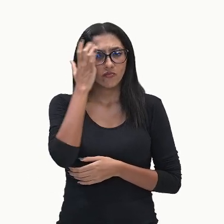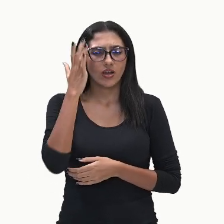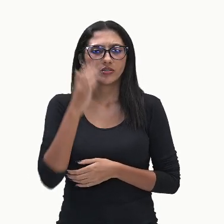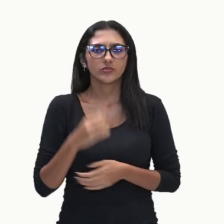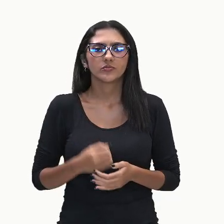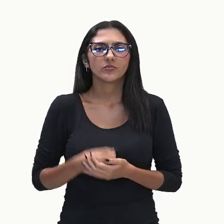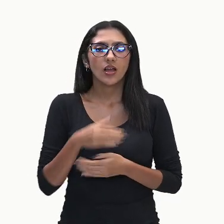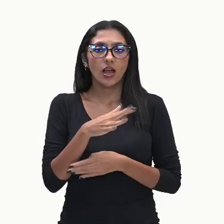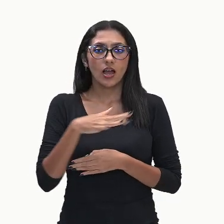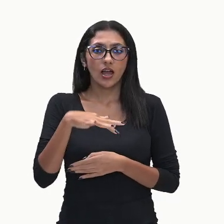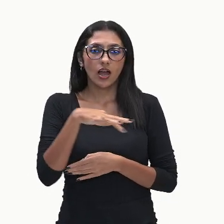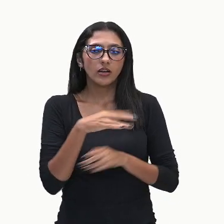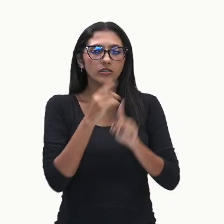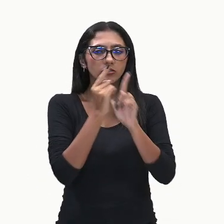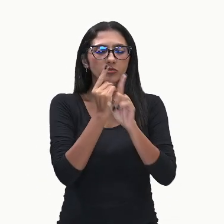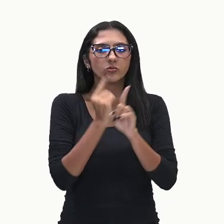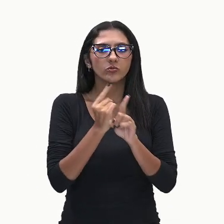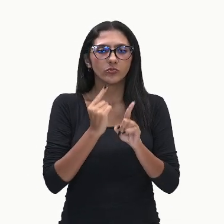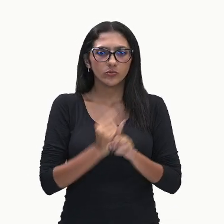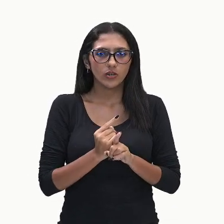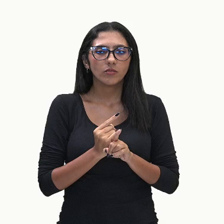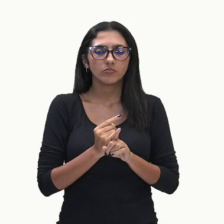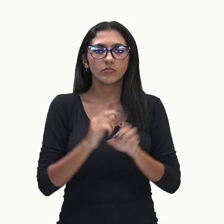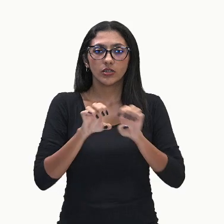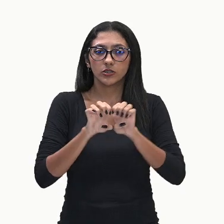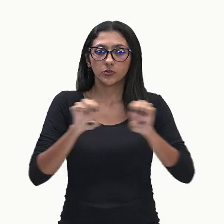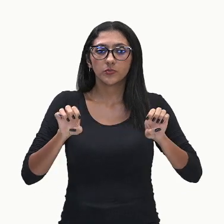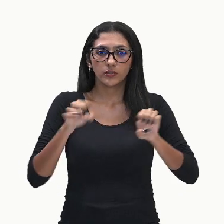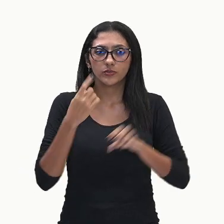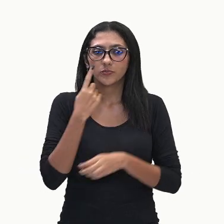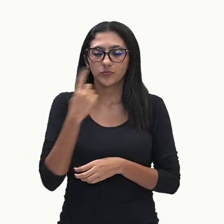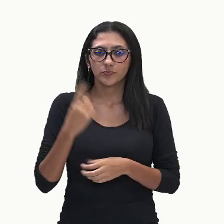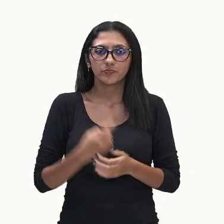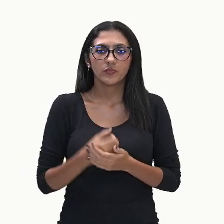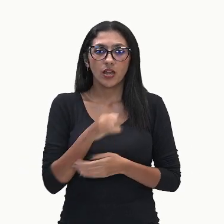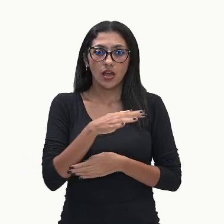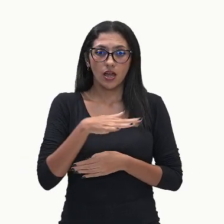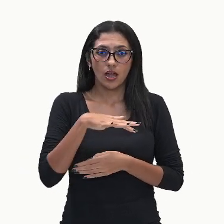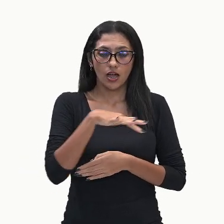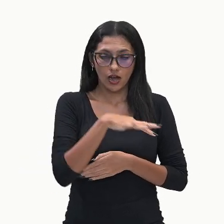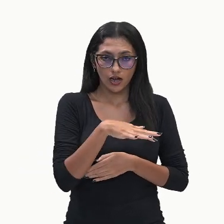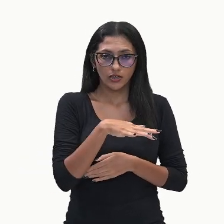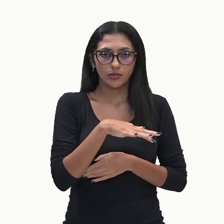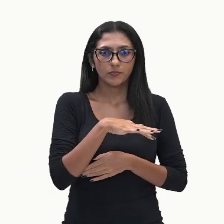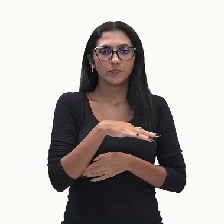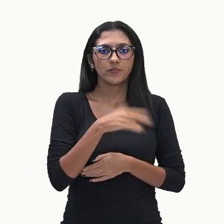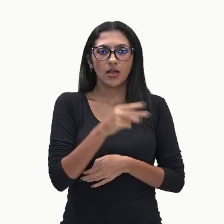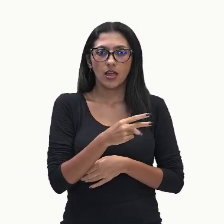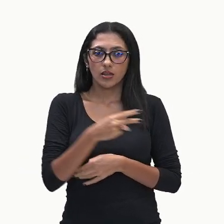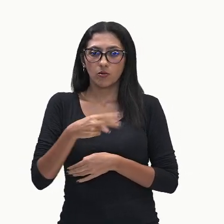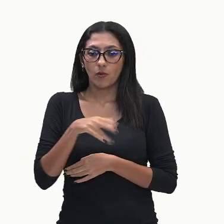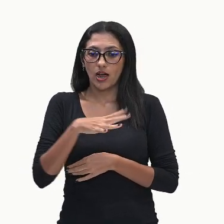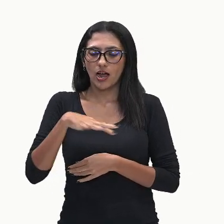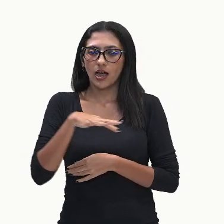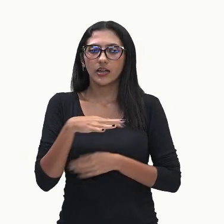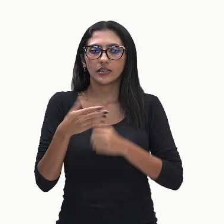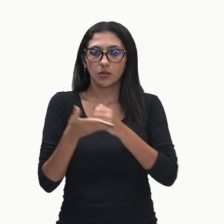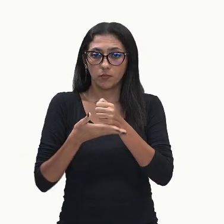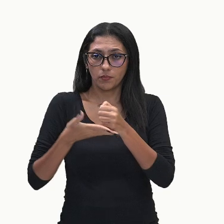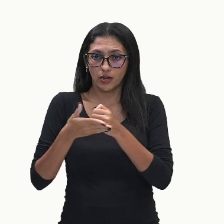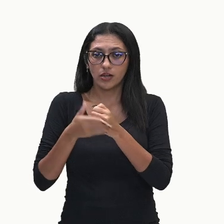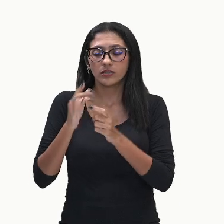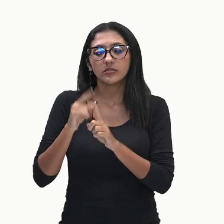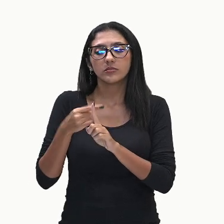do cone é obtida através da seguinte expressão. A área total é igual à área da base mais a